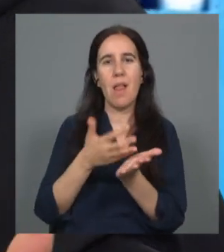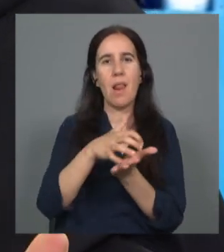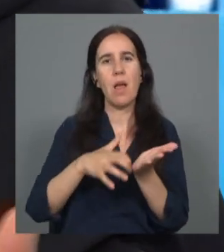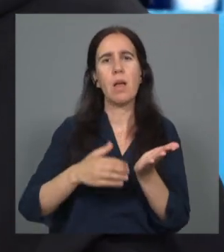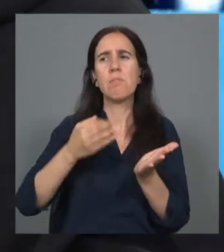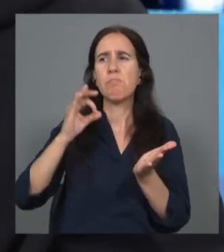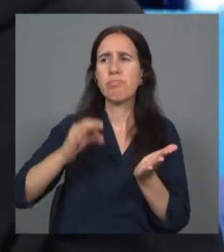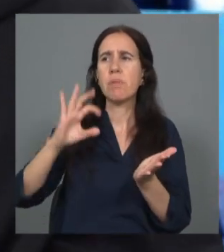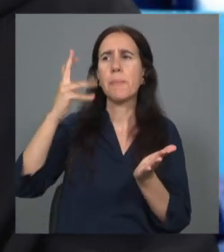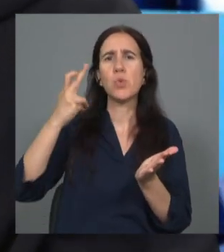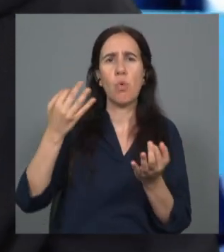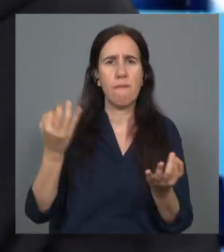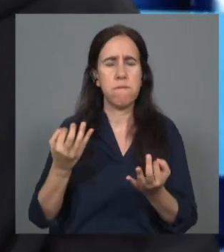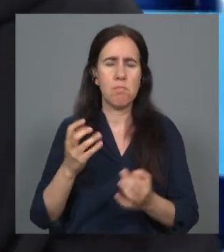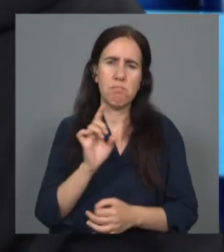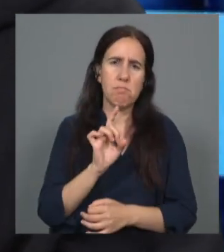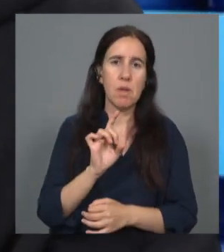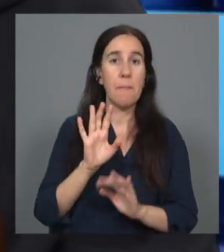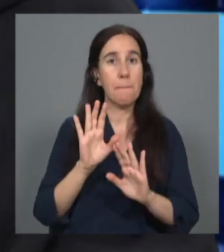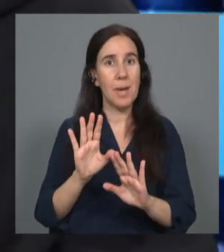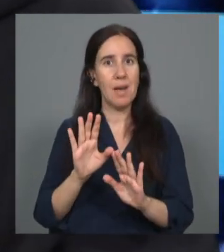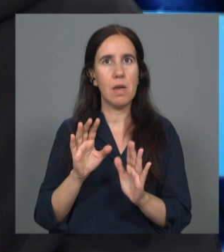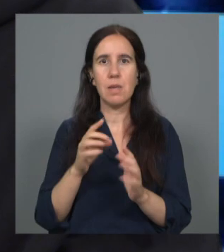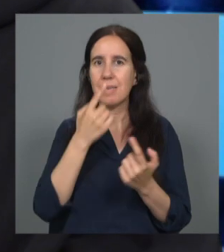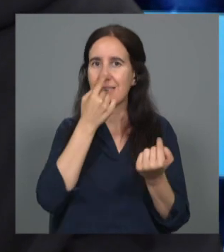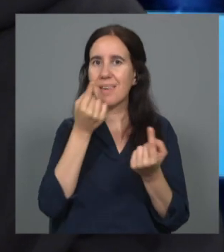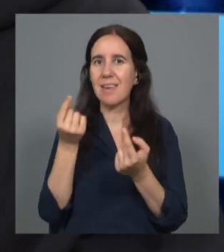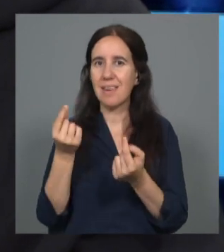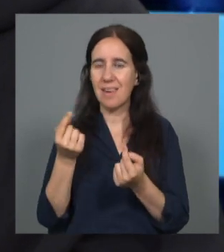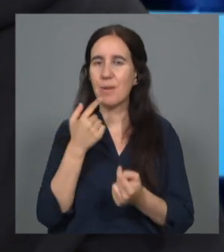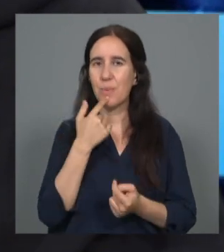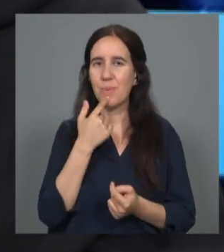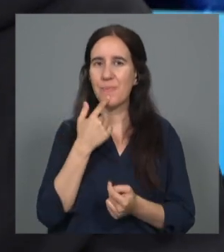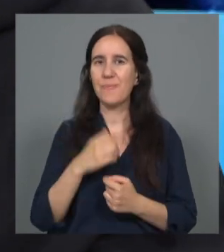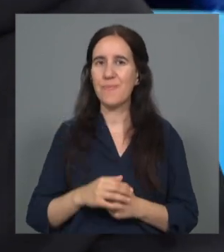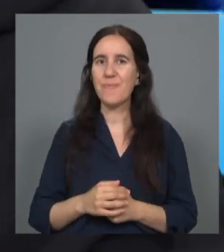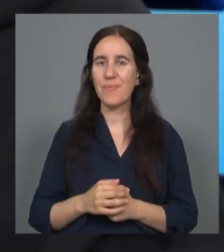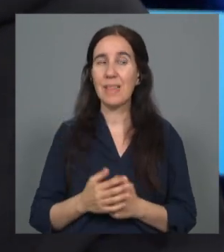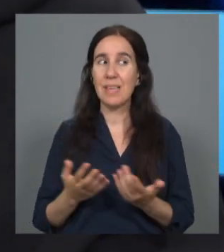na realidade. Porém, é bastante semelhante.